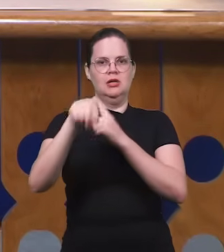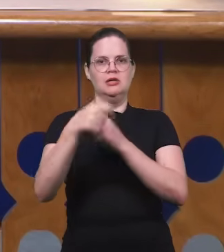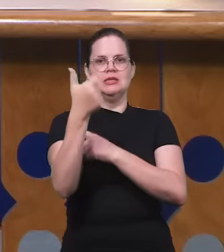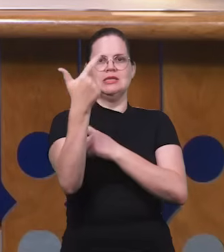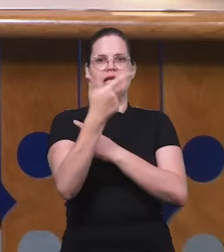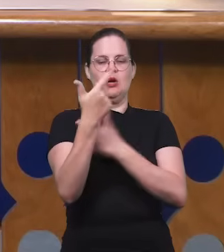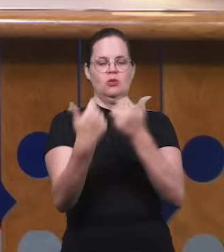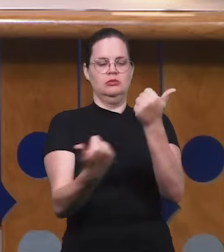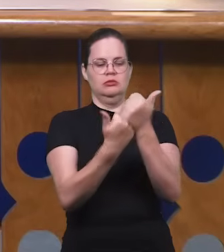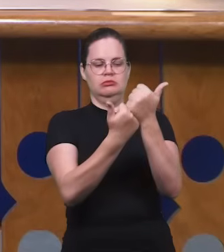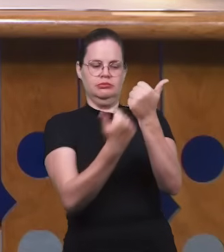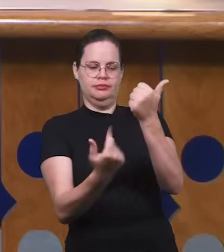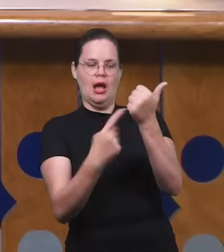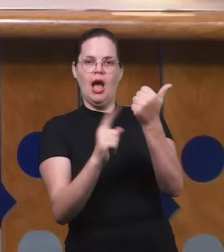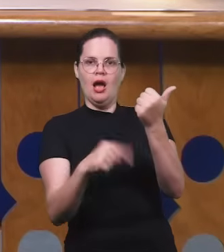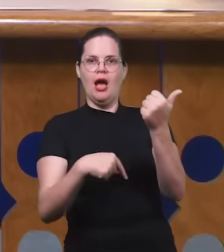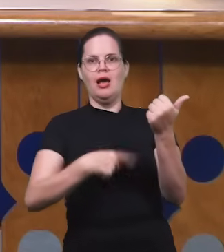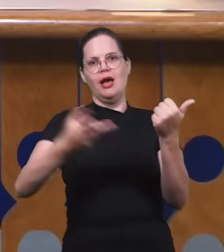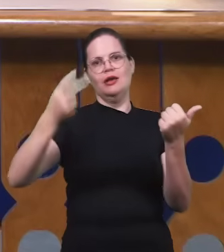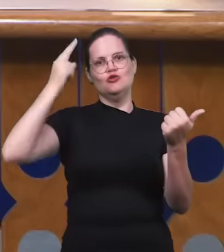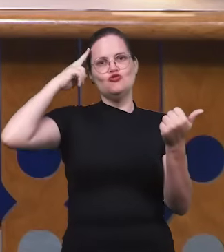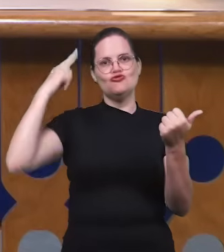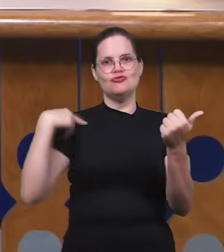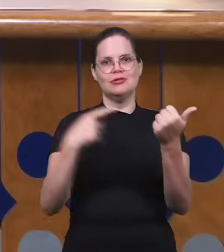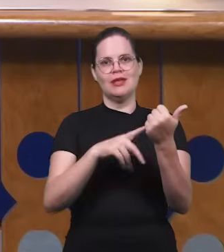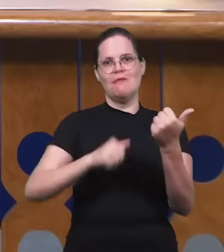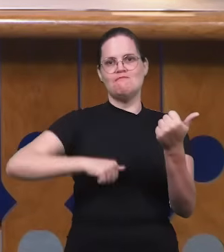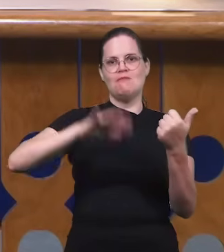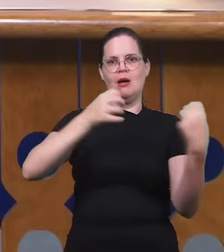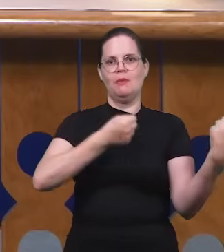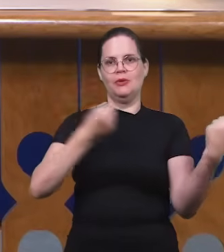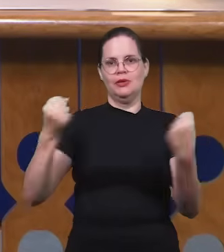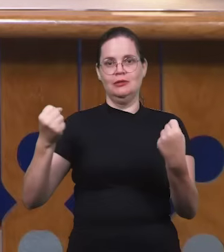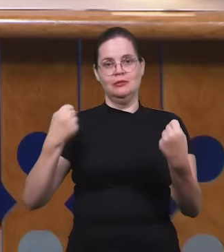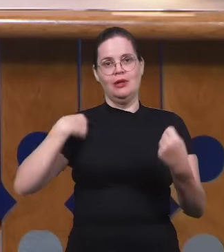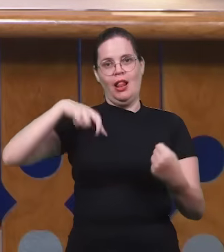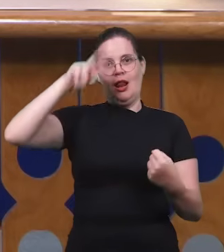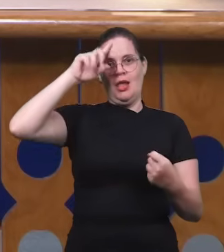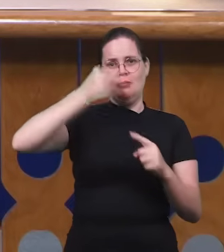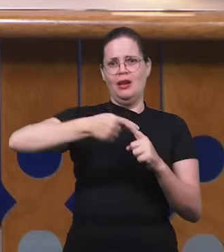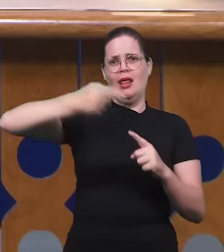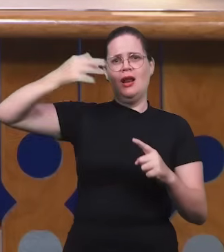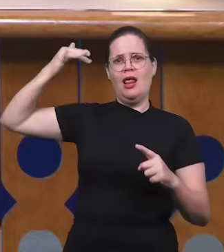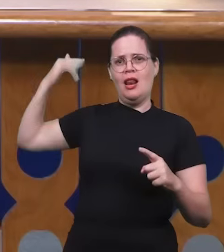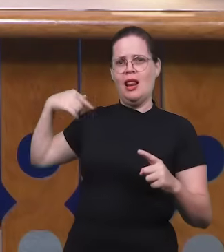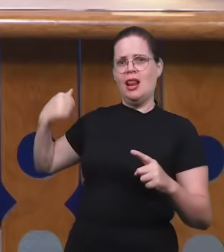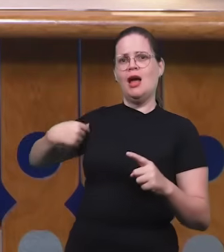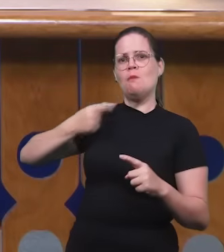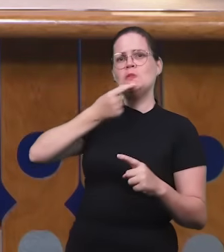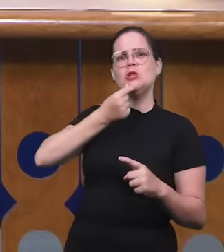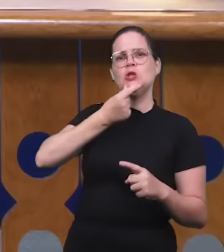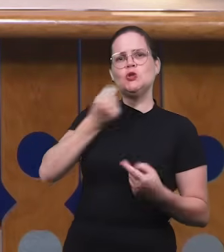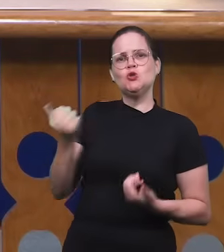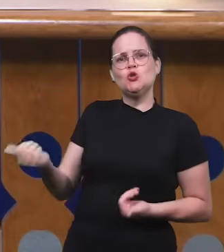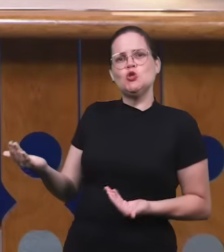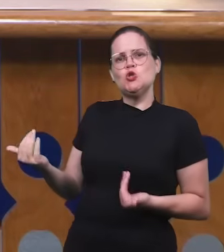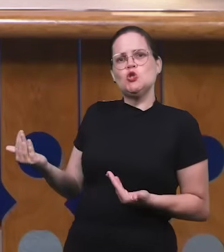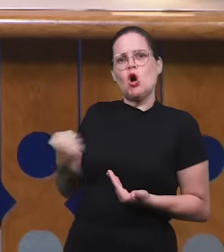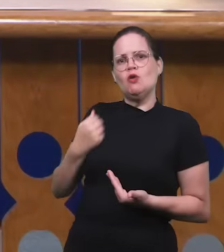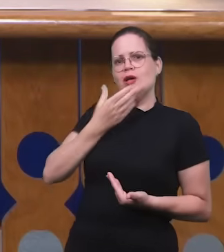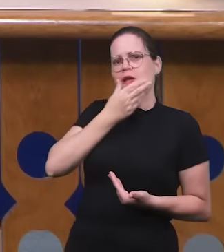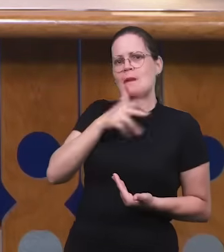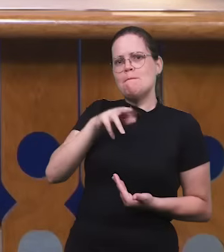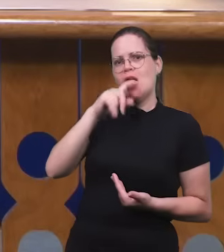mundo na época. Então, daquele menino que saiu de lá vendido, que passou por tantas lutas, enfrentou tantas